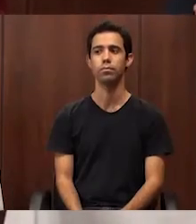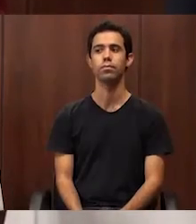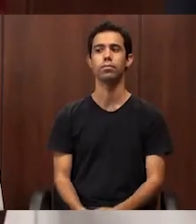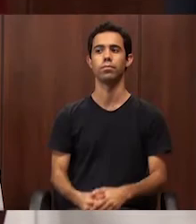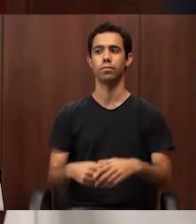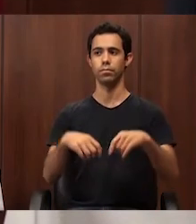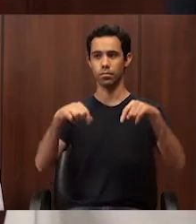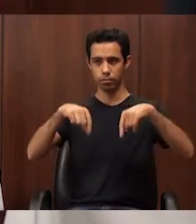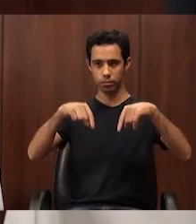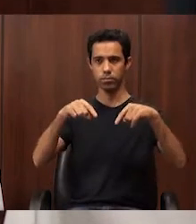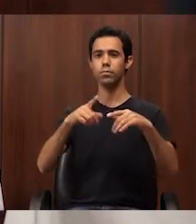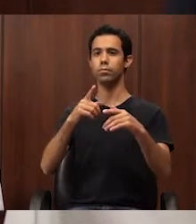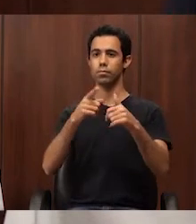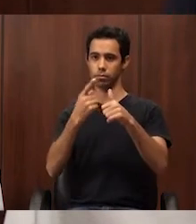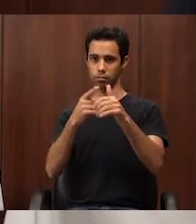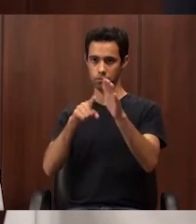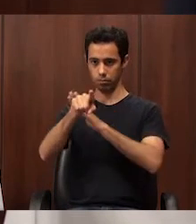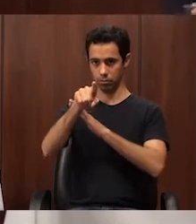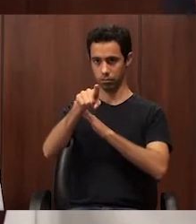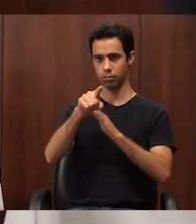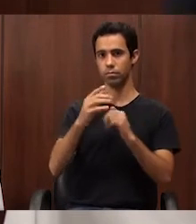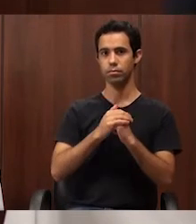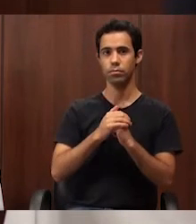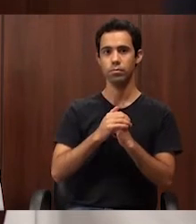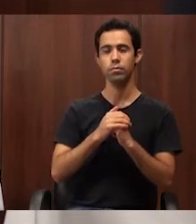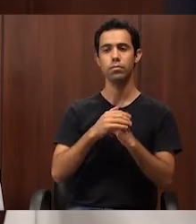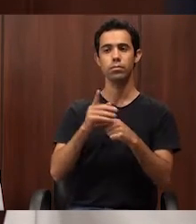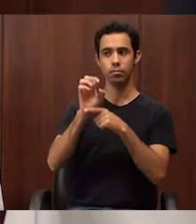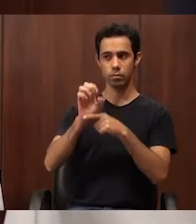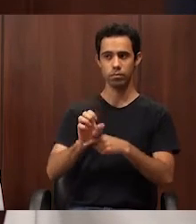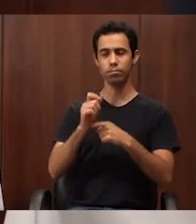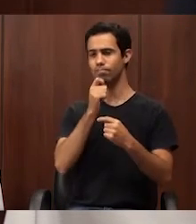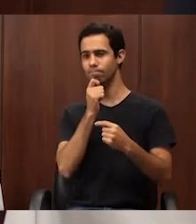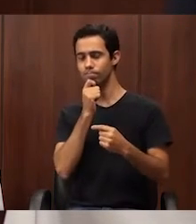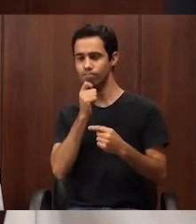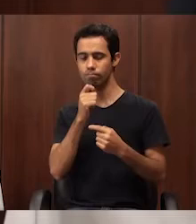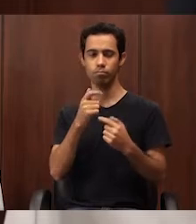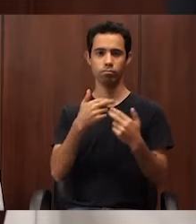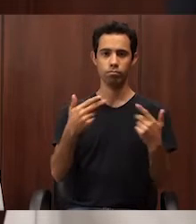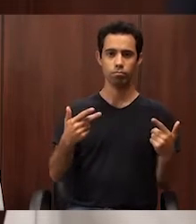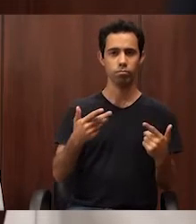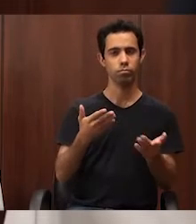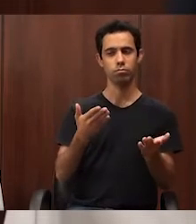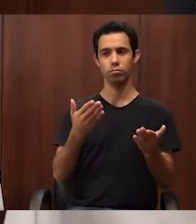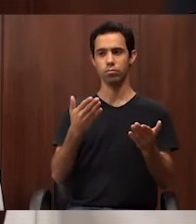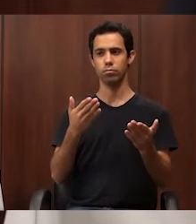relação à primeira pergunta, né, a menção à ausência do Estado em cidades, a falta de organização,